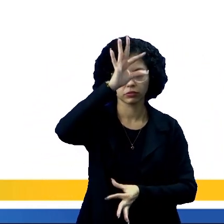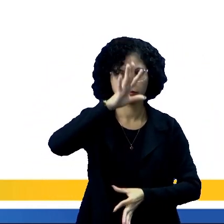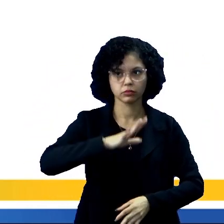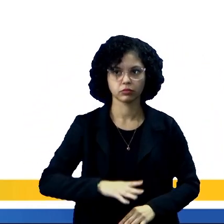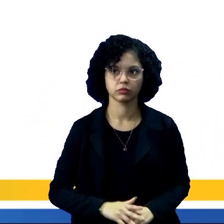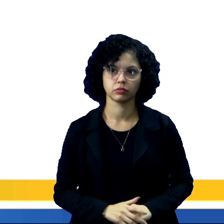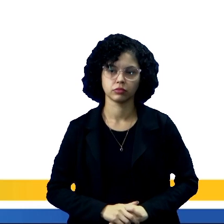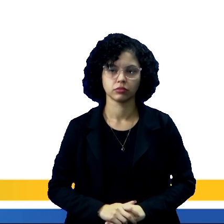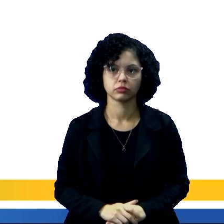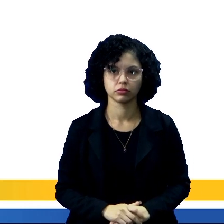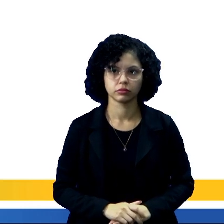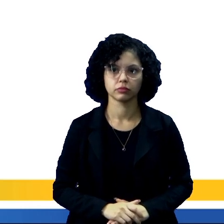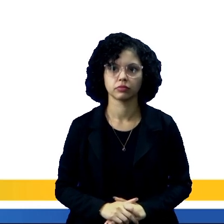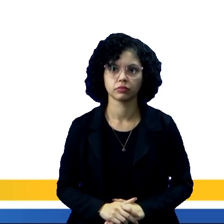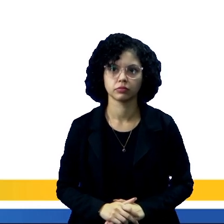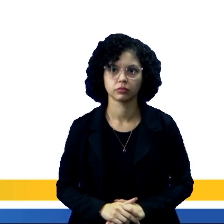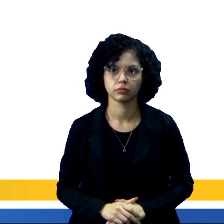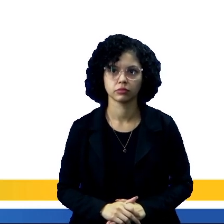e anti-horário.